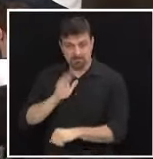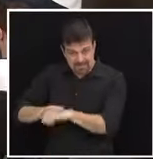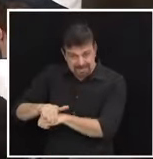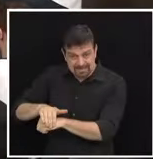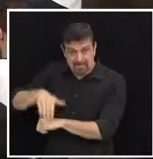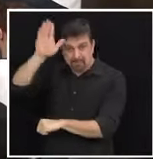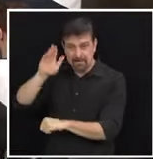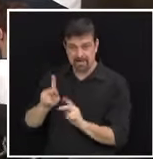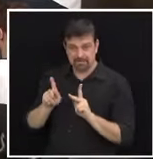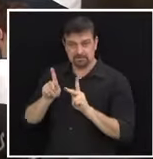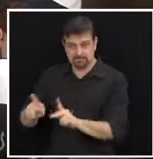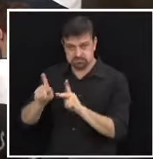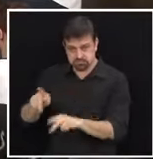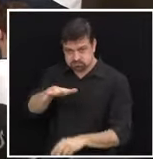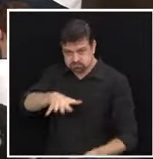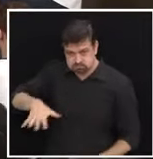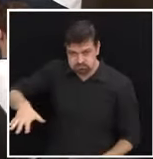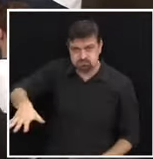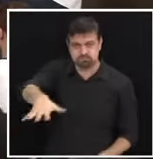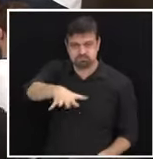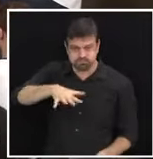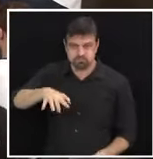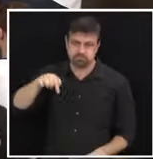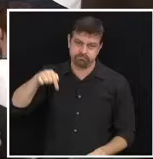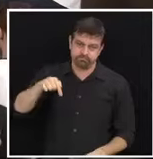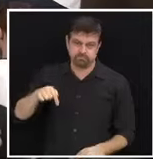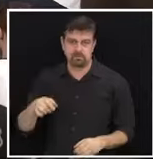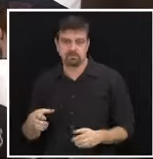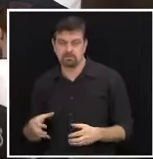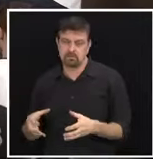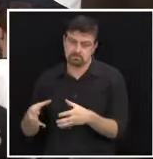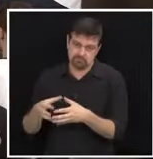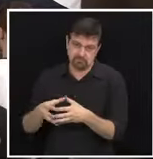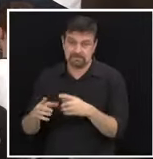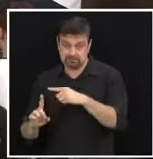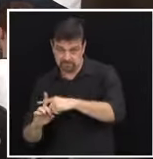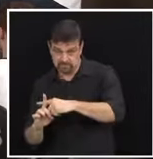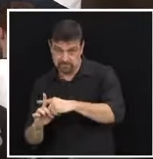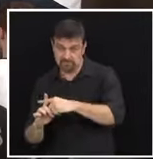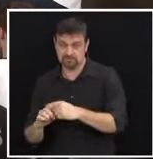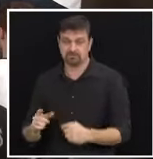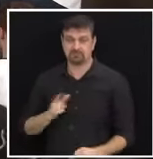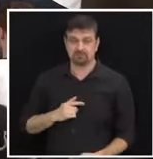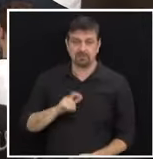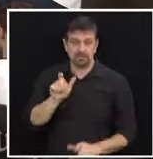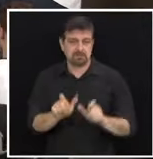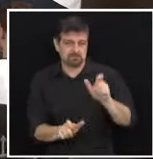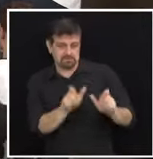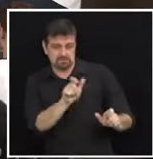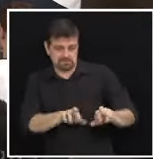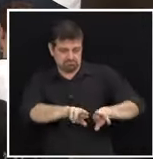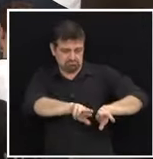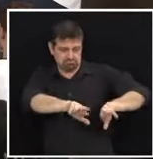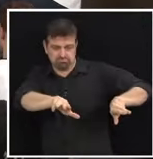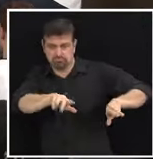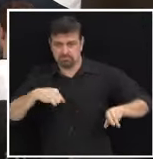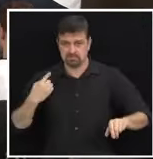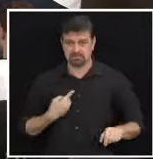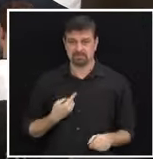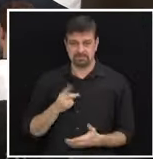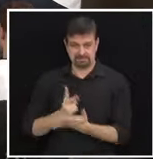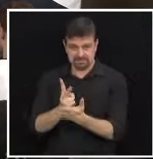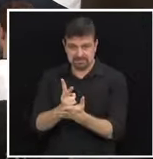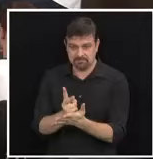entre essas populações de pessoas, né, encontradas com positivo do que as outras populações. Por isso, acabam se